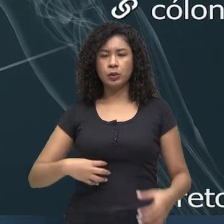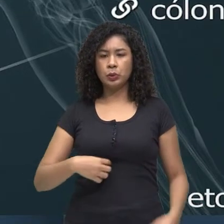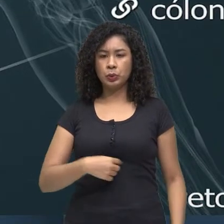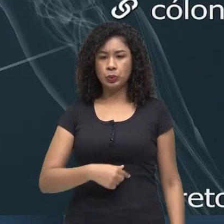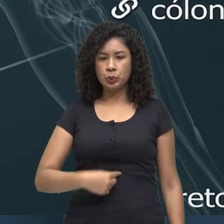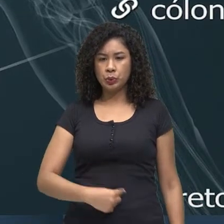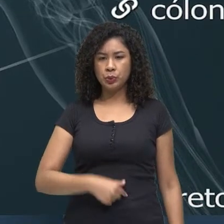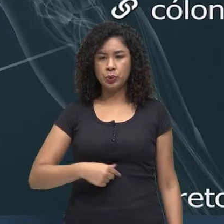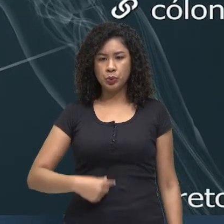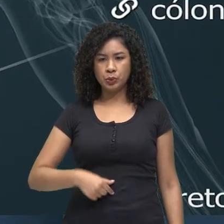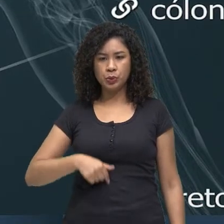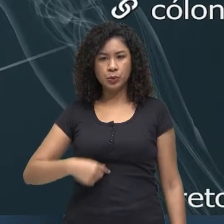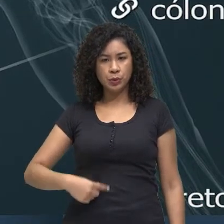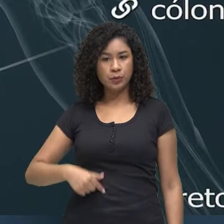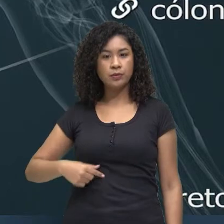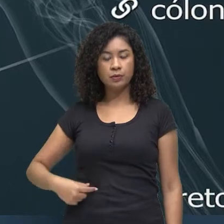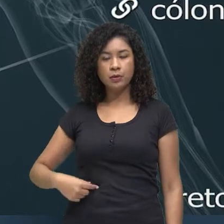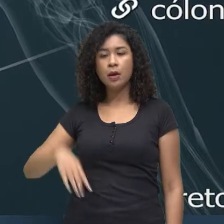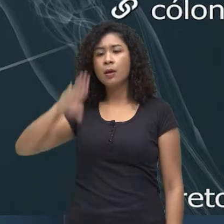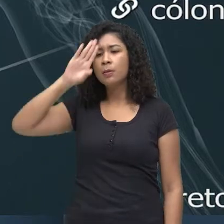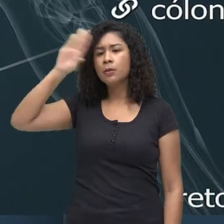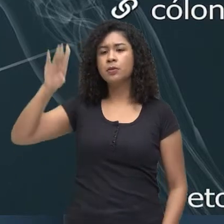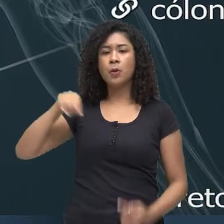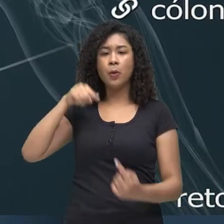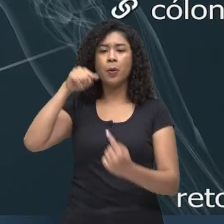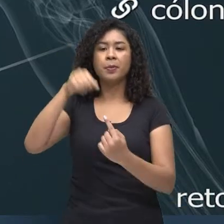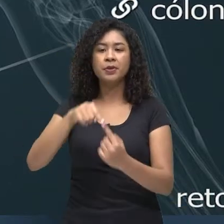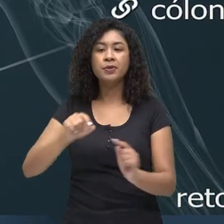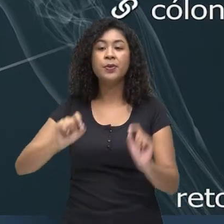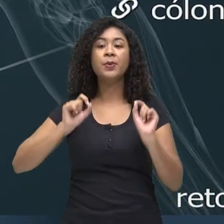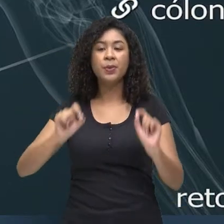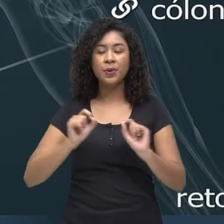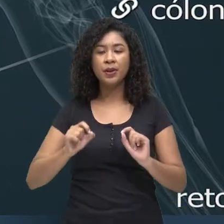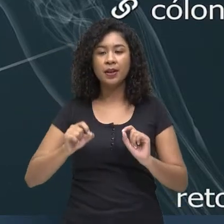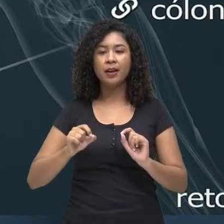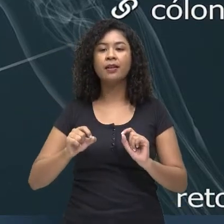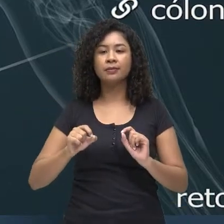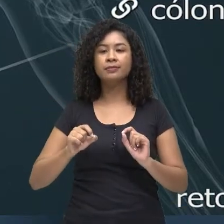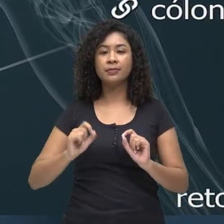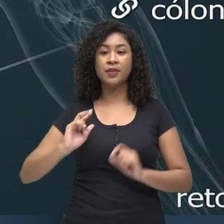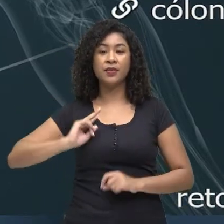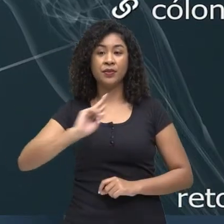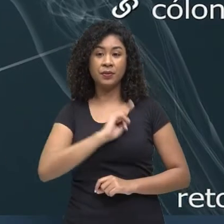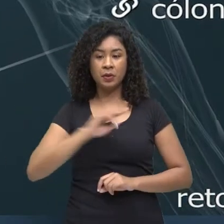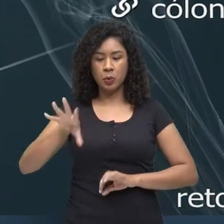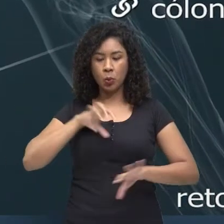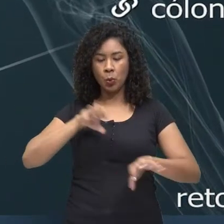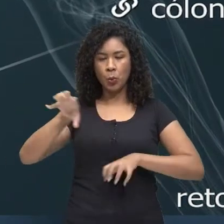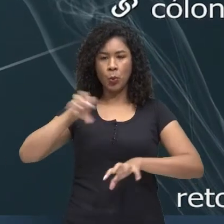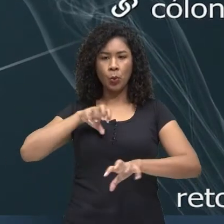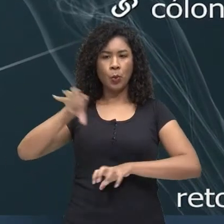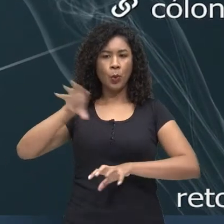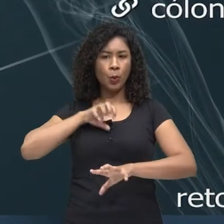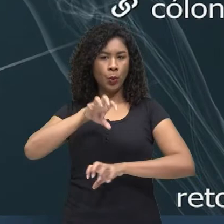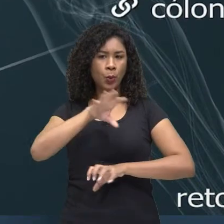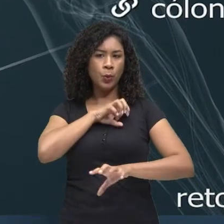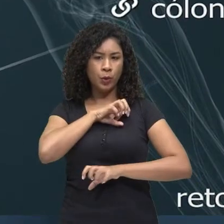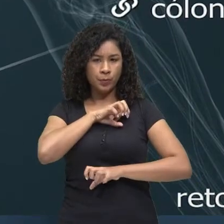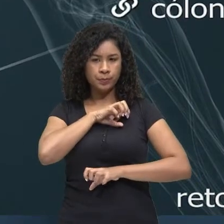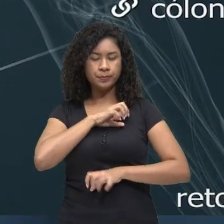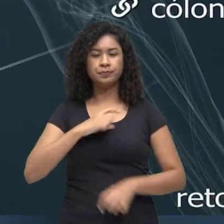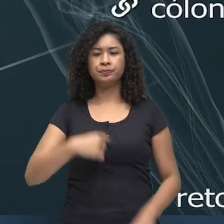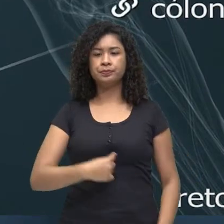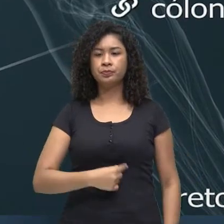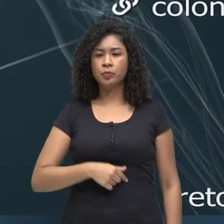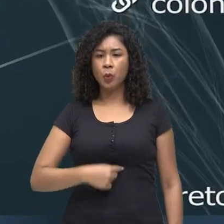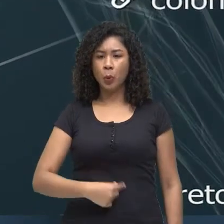a principal função do nosso intestino delgado é a absorção dos nutrientes. Passou do intestino